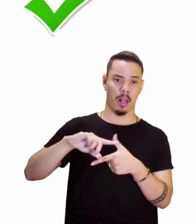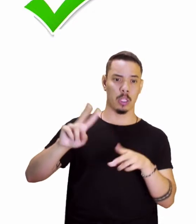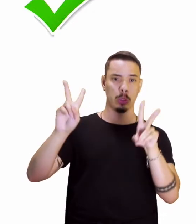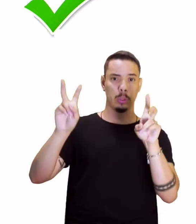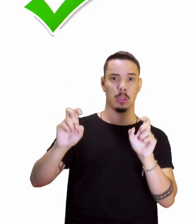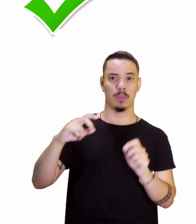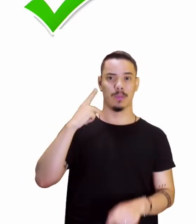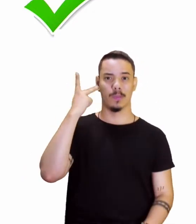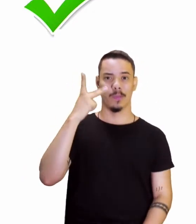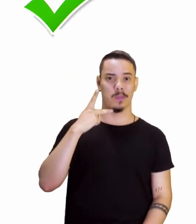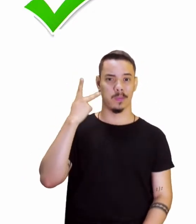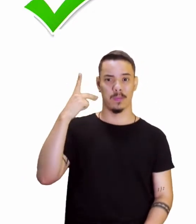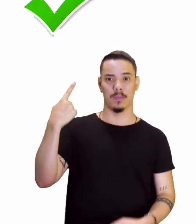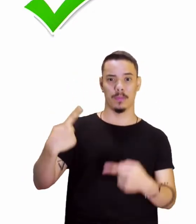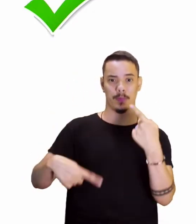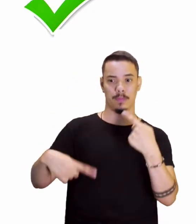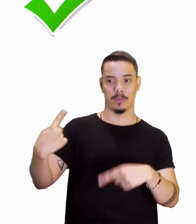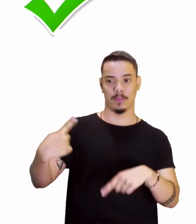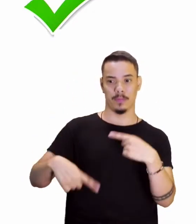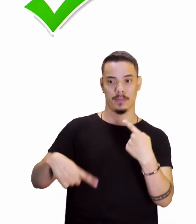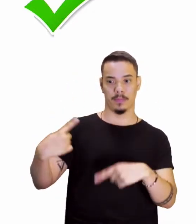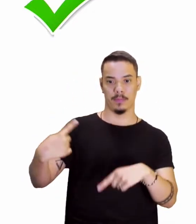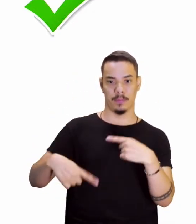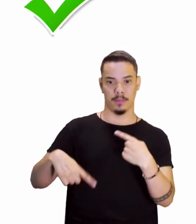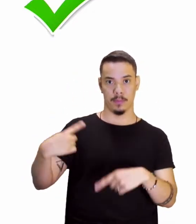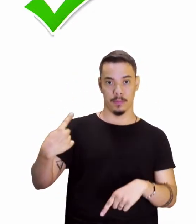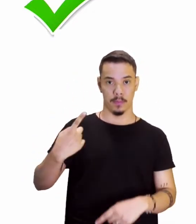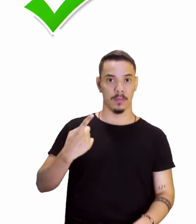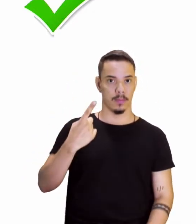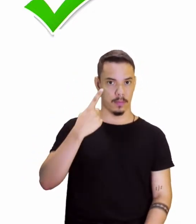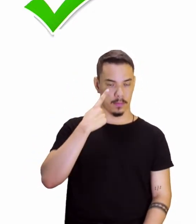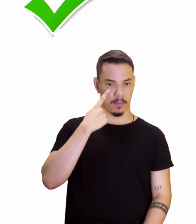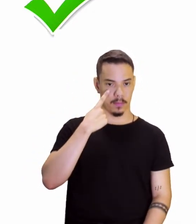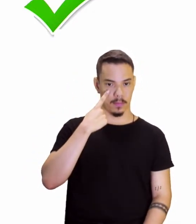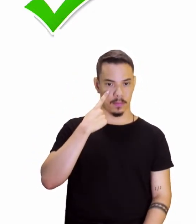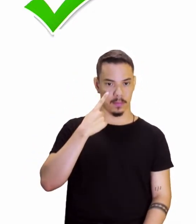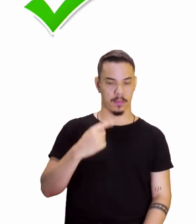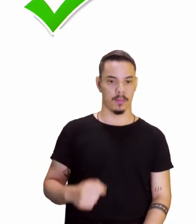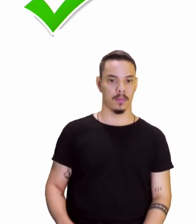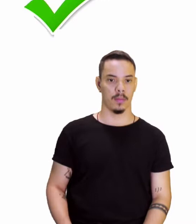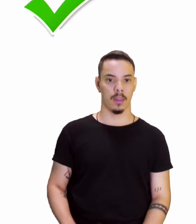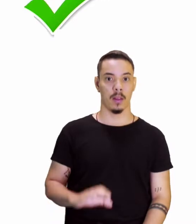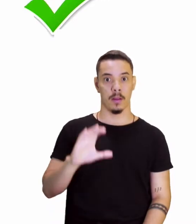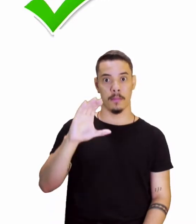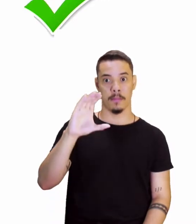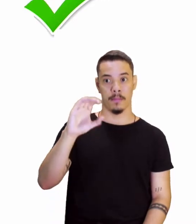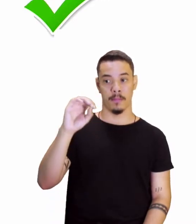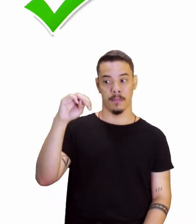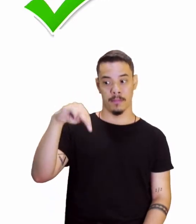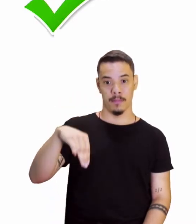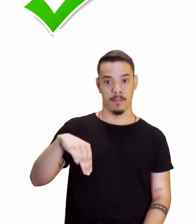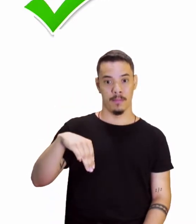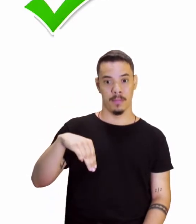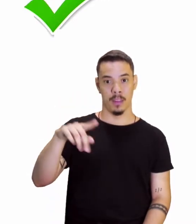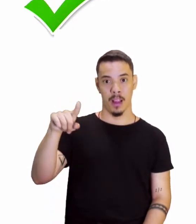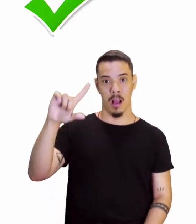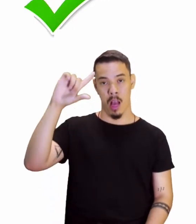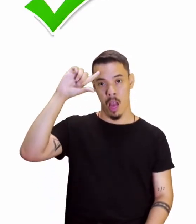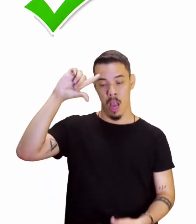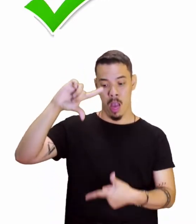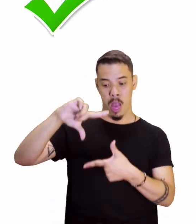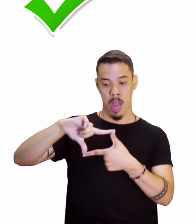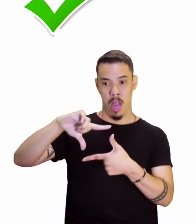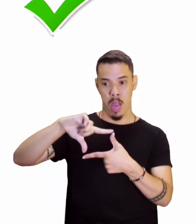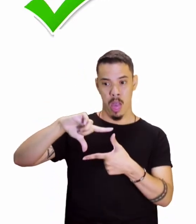sua atividade política. Veja bem, o deslize está aqui. Alienado, ele vai pedir